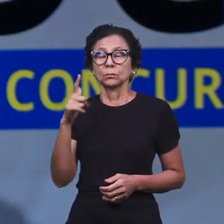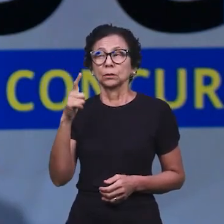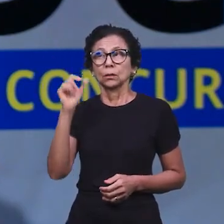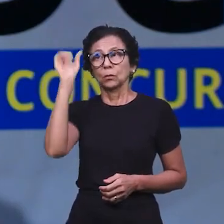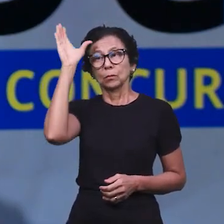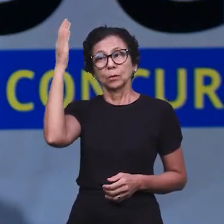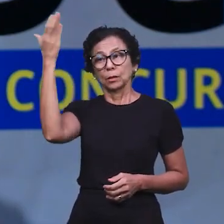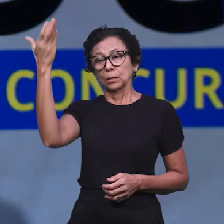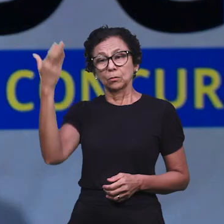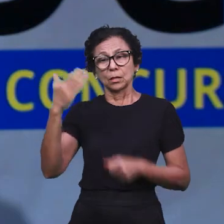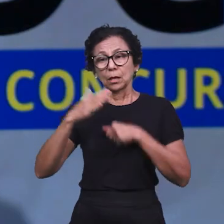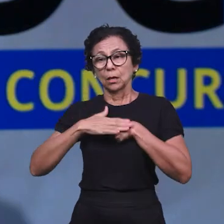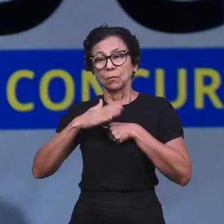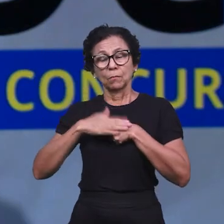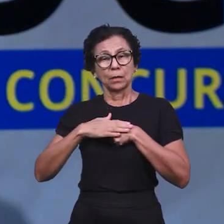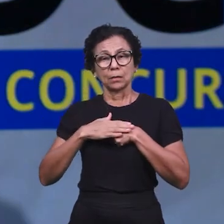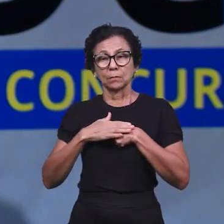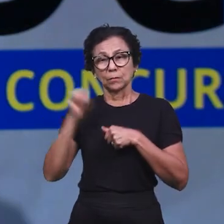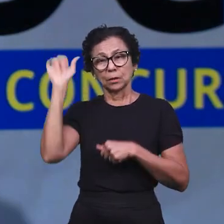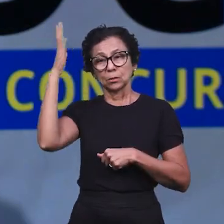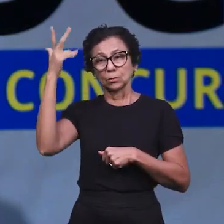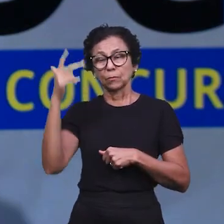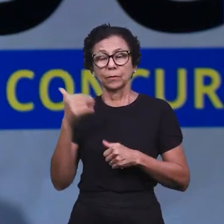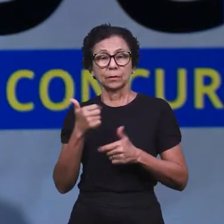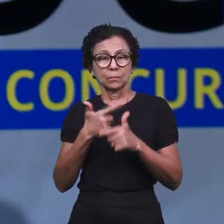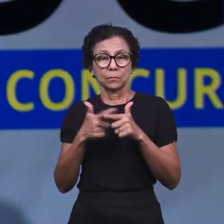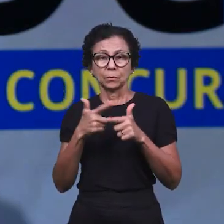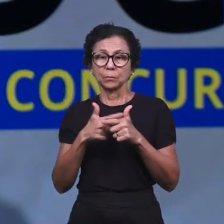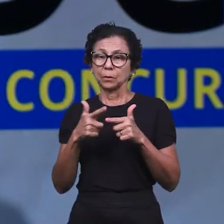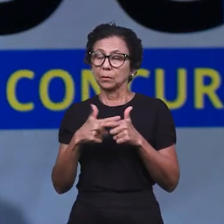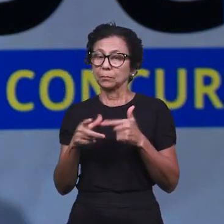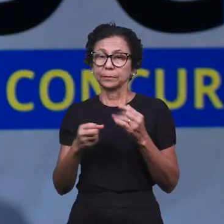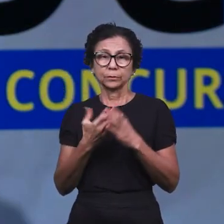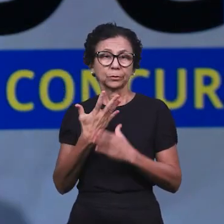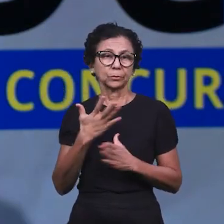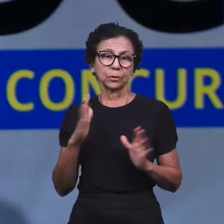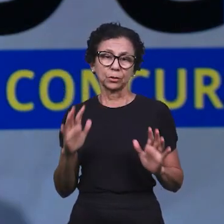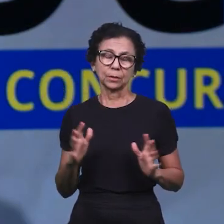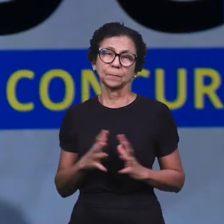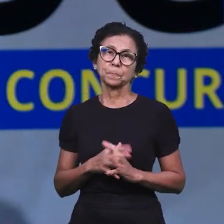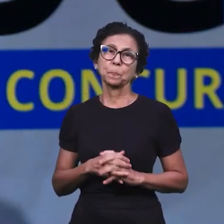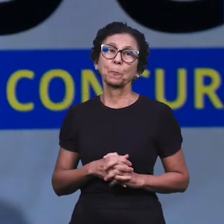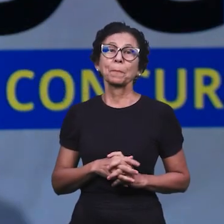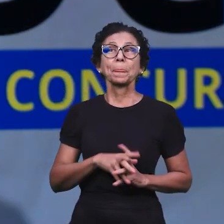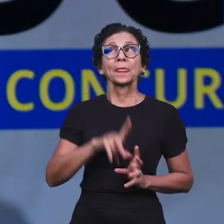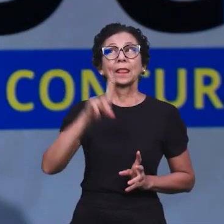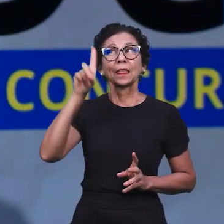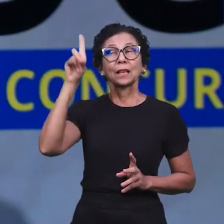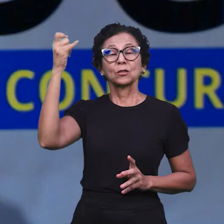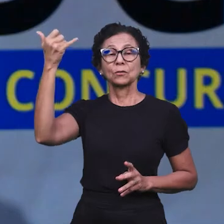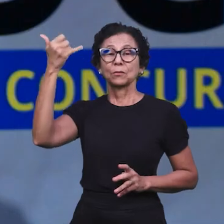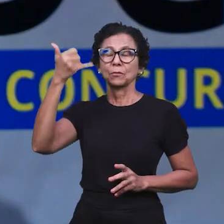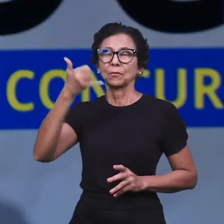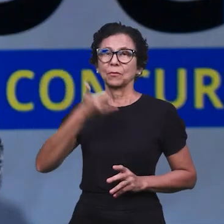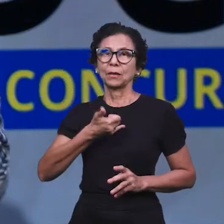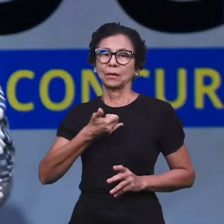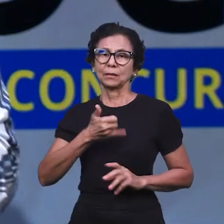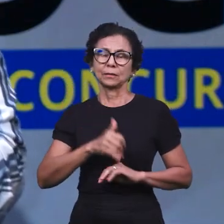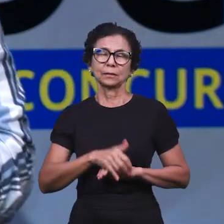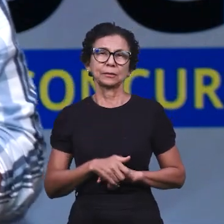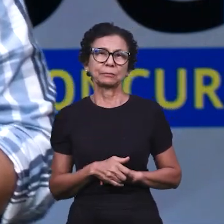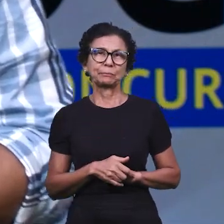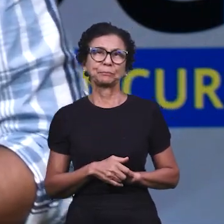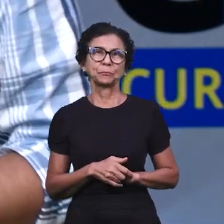tenho como resolver todos esses problemas que estão se levantando. E aí ele ouve a voz do Senhor falando diretamente ao seu